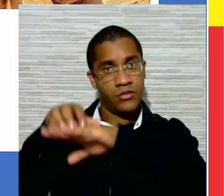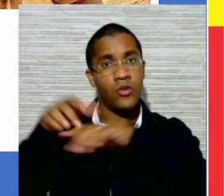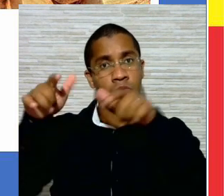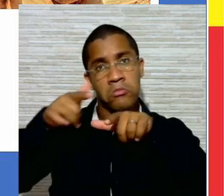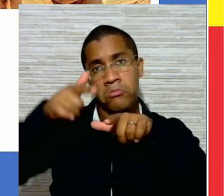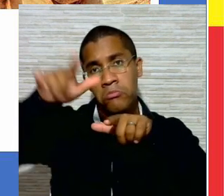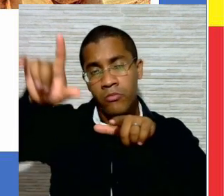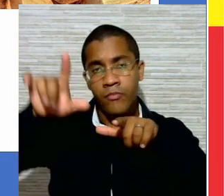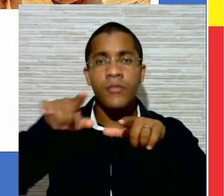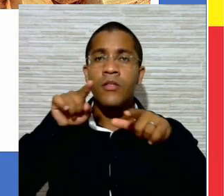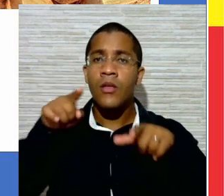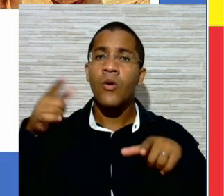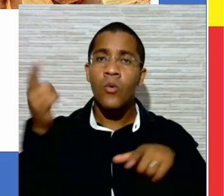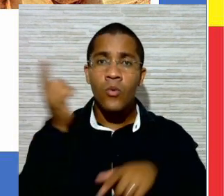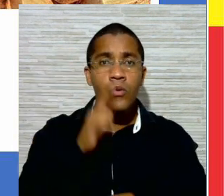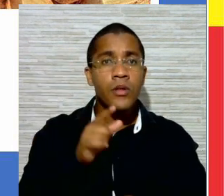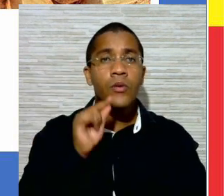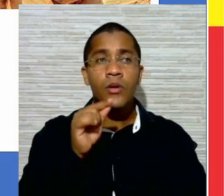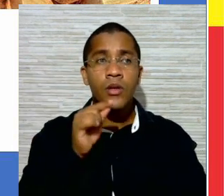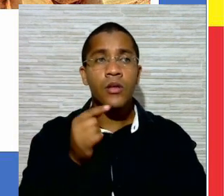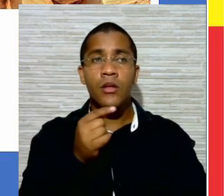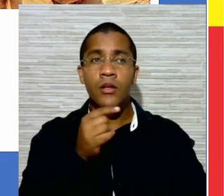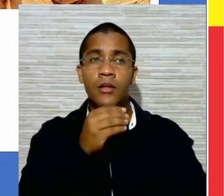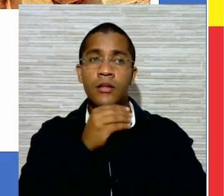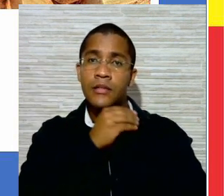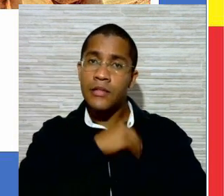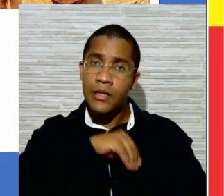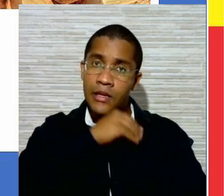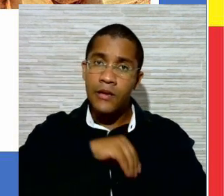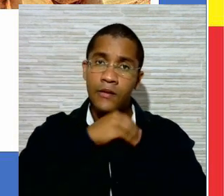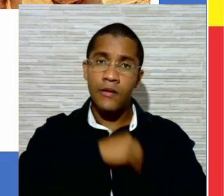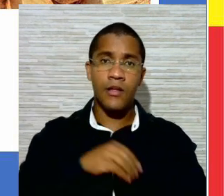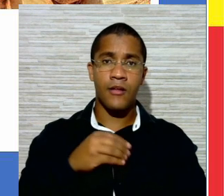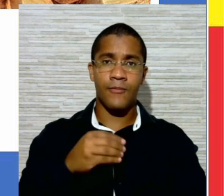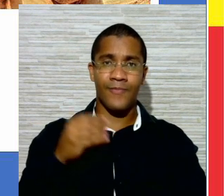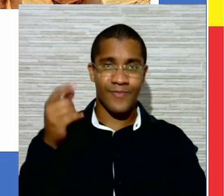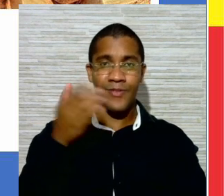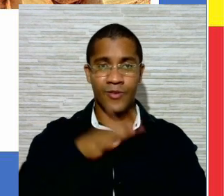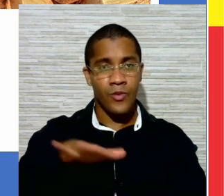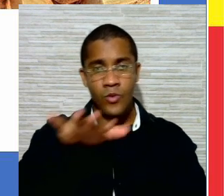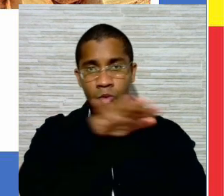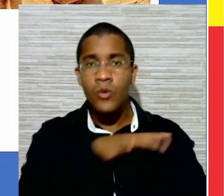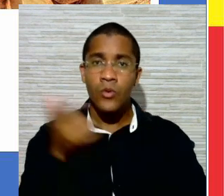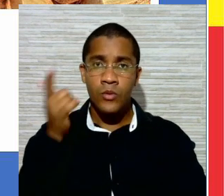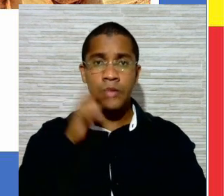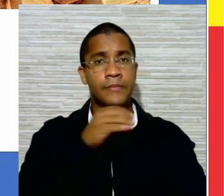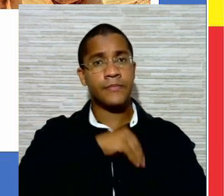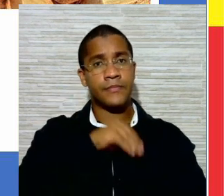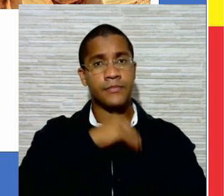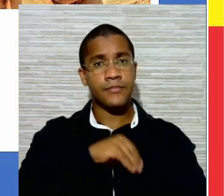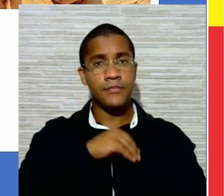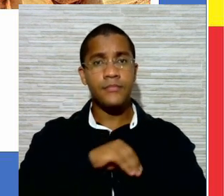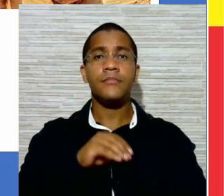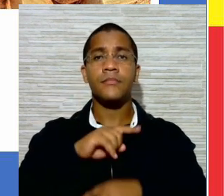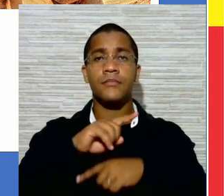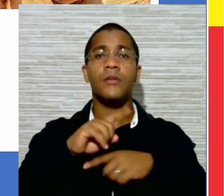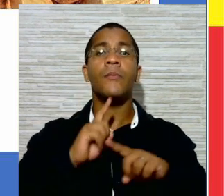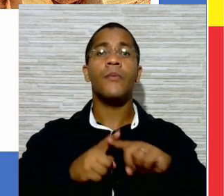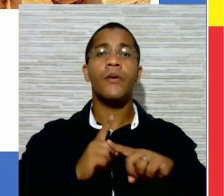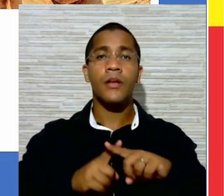ambientes, tá? Então, tudo isso vai ser gerado aí um custo para a manutenção das pessoas, tá? Então, as pessoas vão